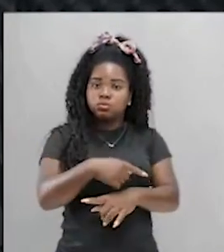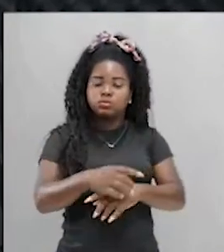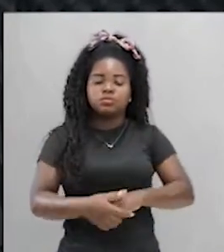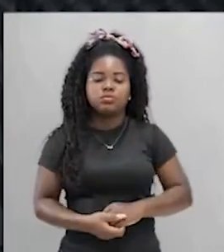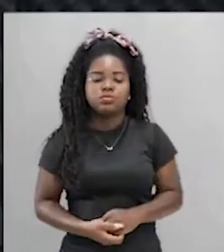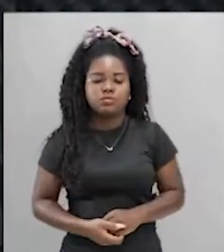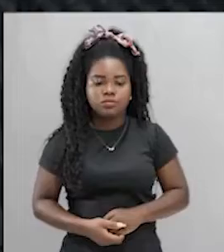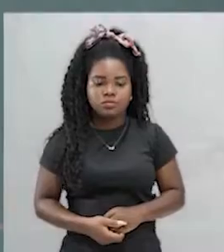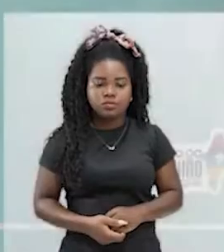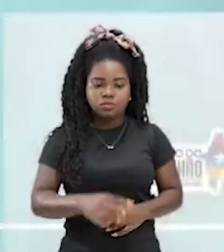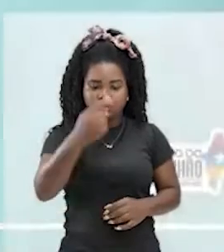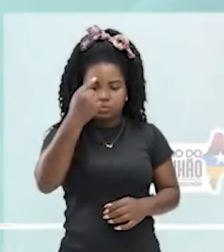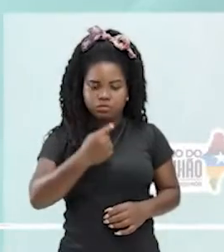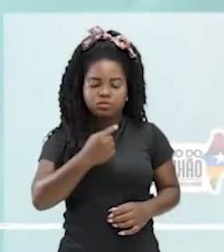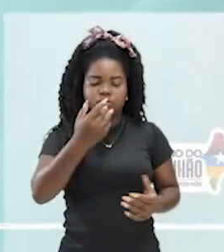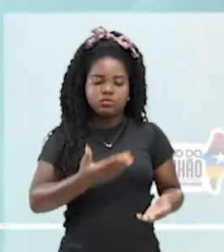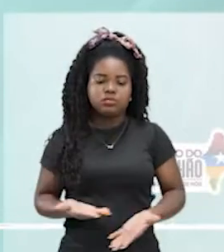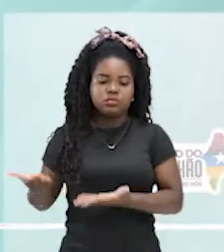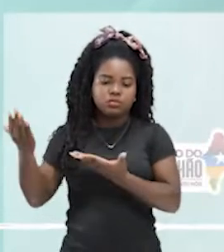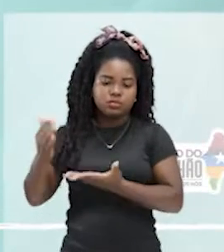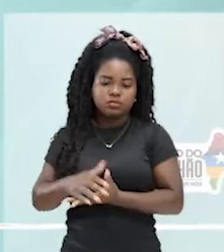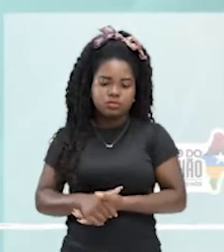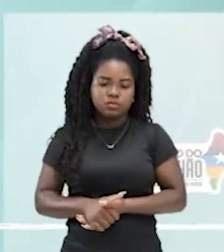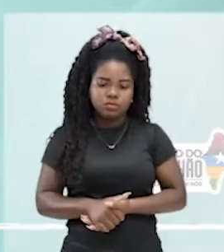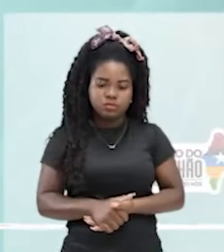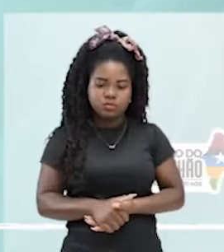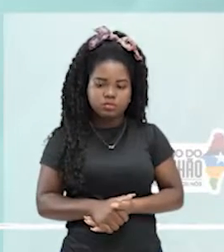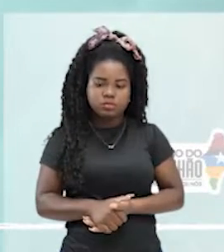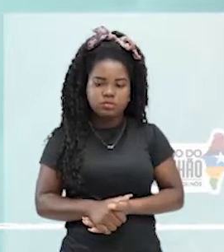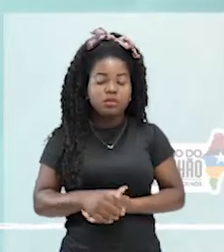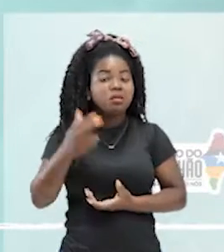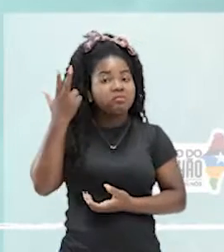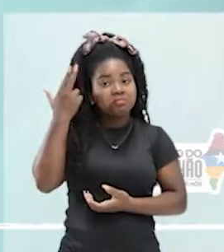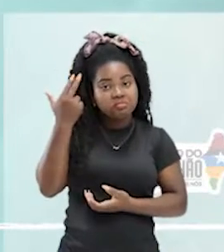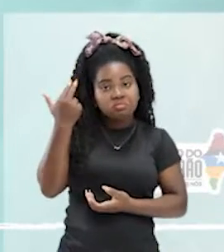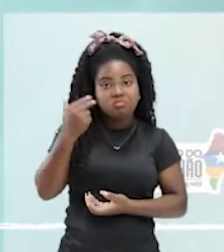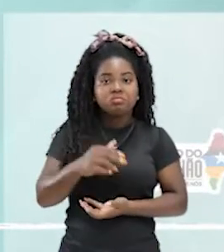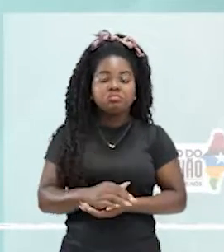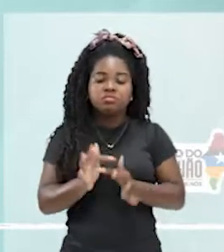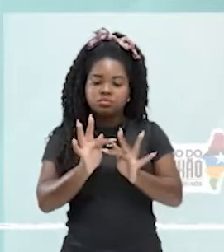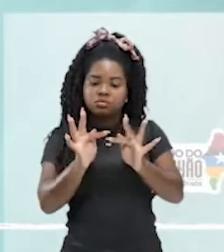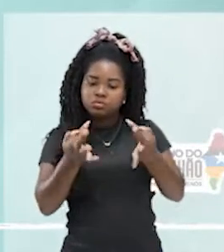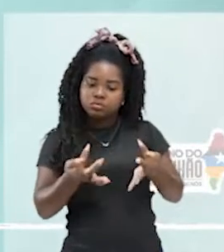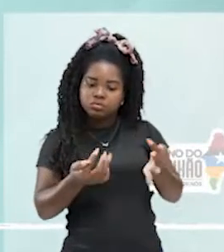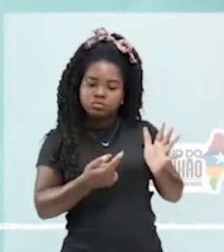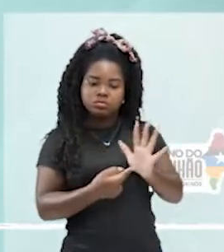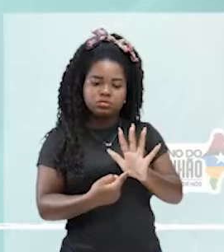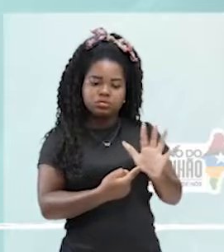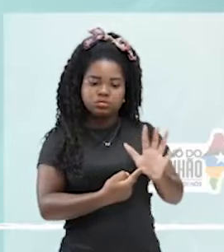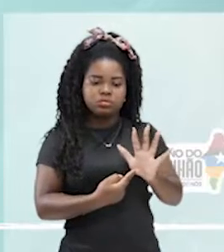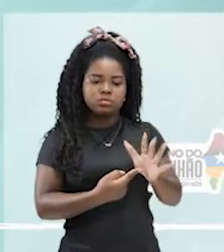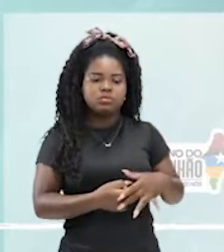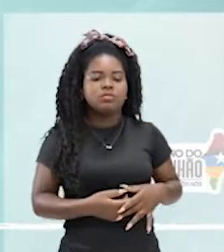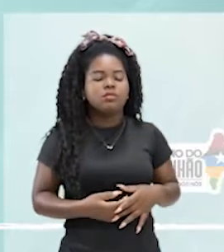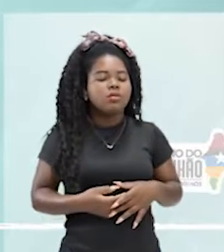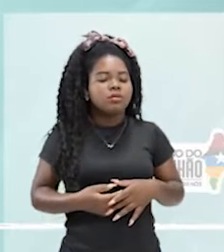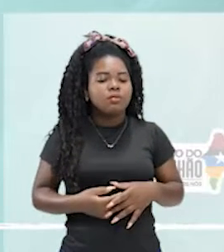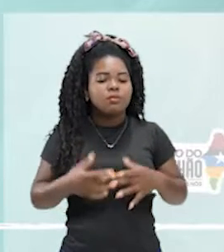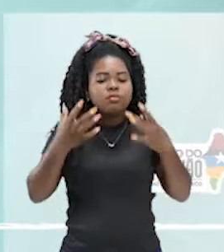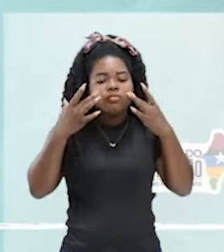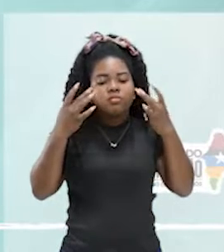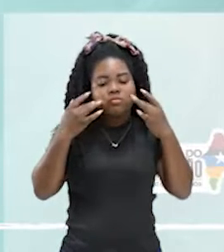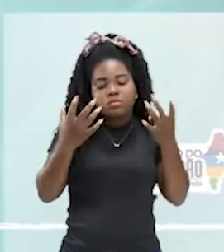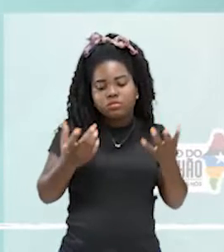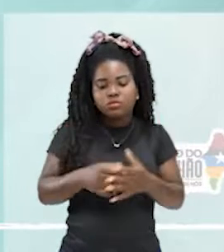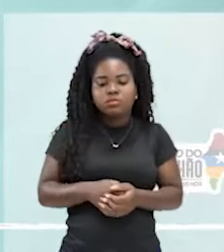comparação sobre isso. Cada cena pode ser vista muito natural, que não pareça que o ator está atuando, mas ele está